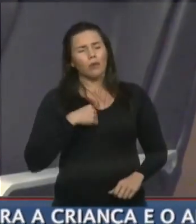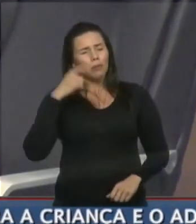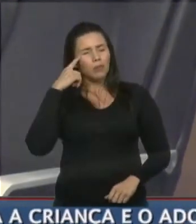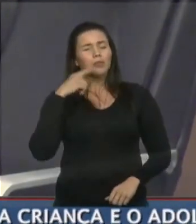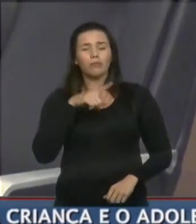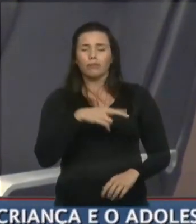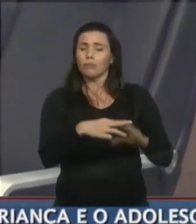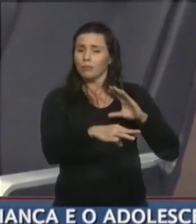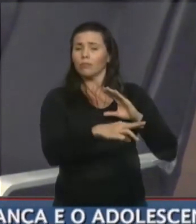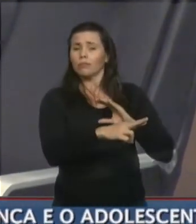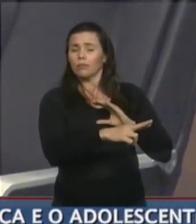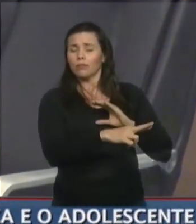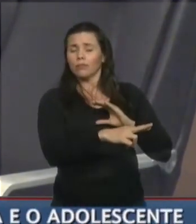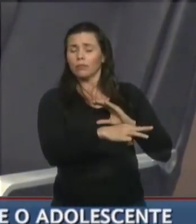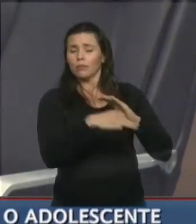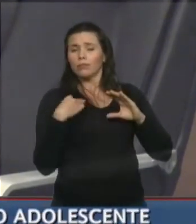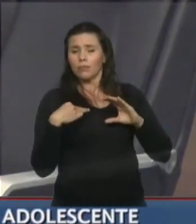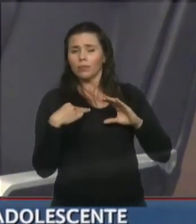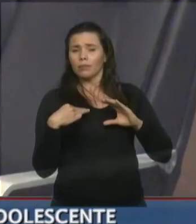retorno para poder